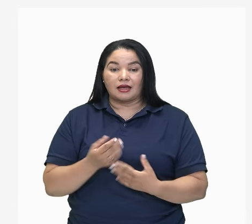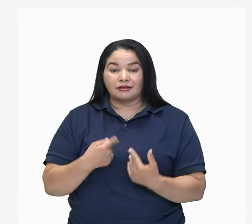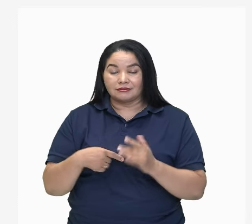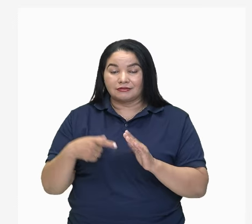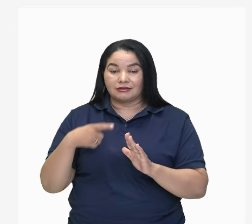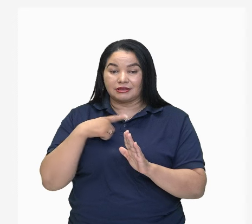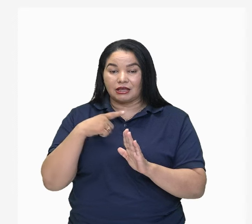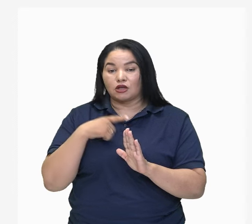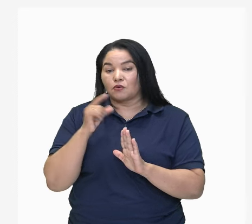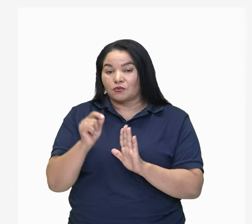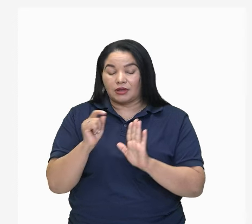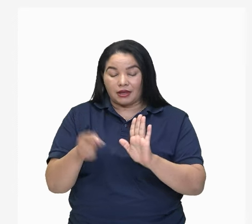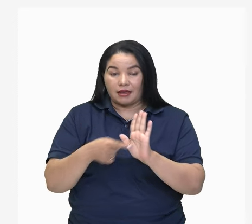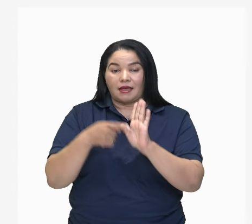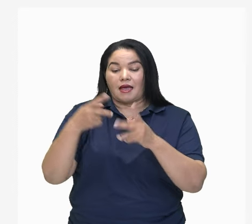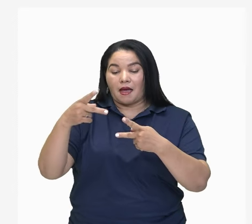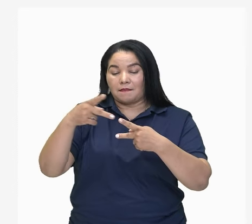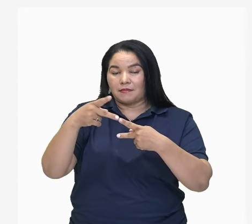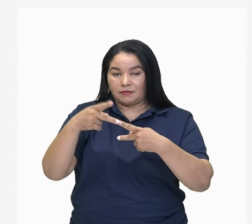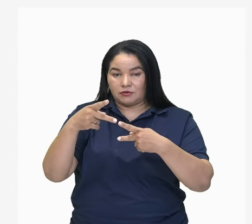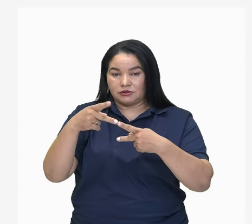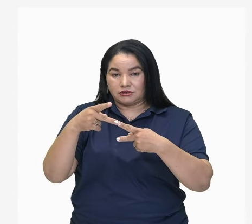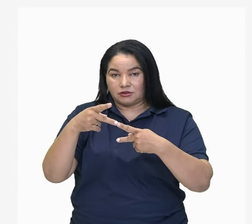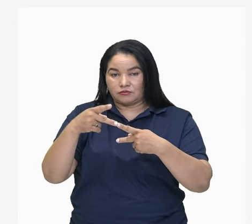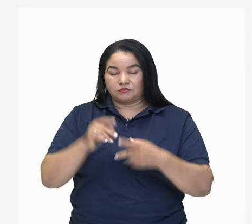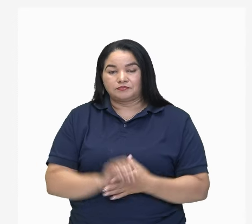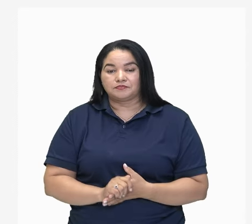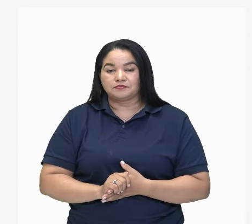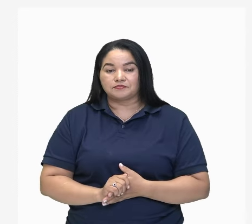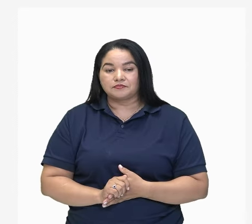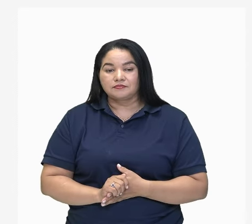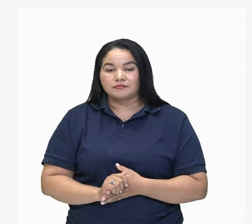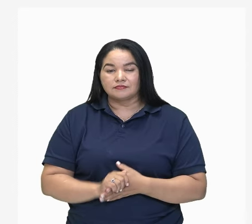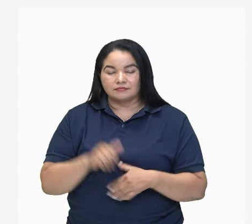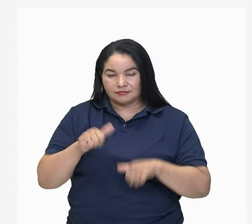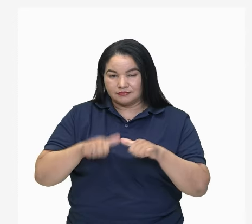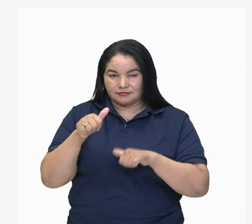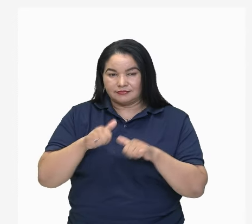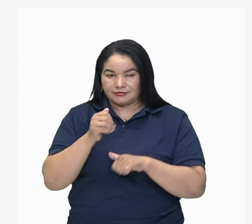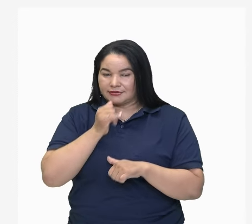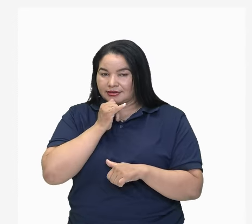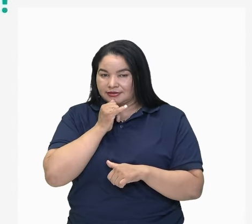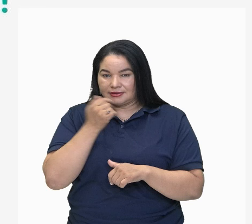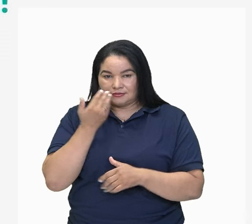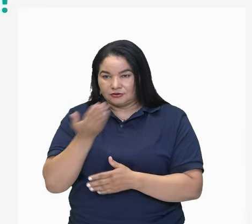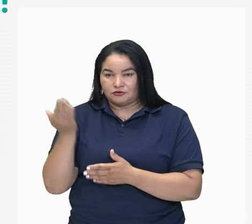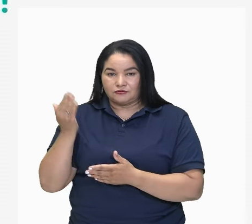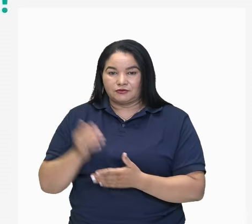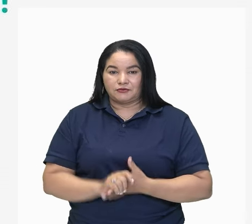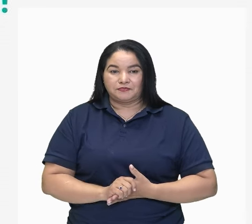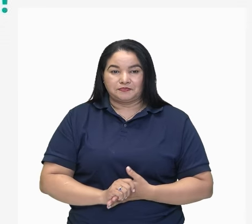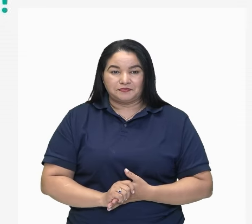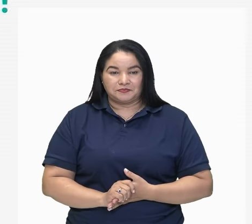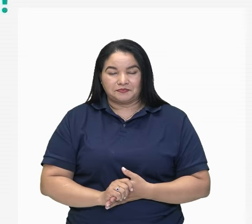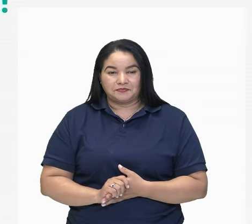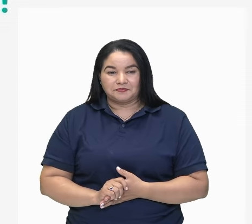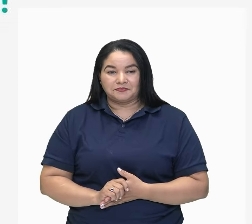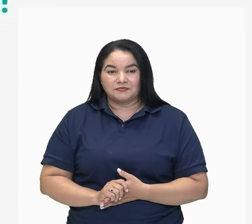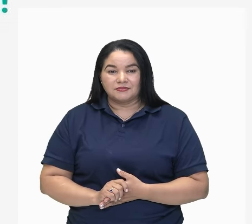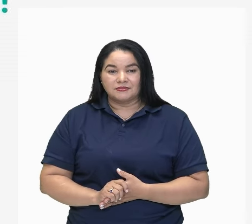da preposição, tá bom? Vamos então analisar dois exemplos de antever interativa? Vamos lá, olhem